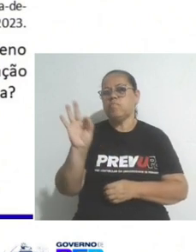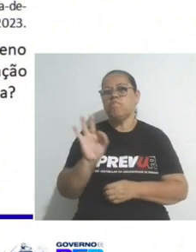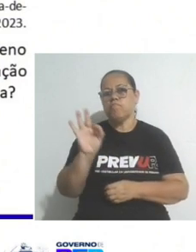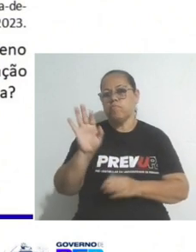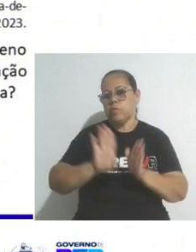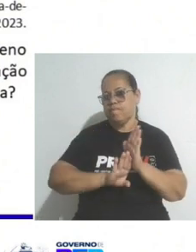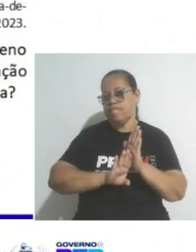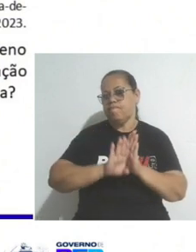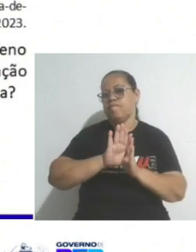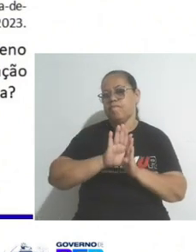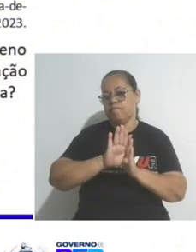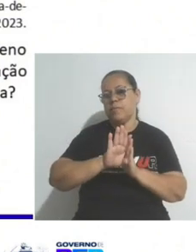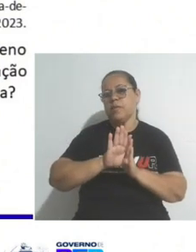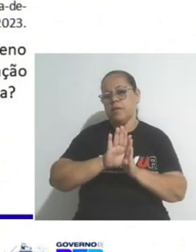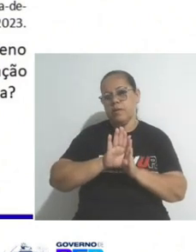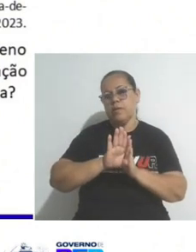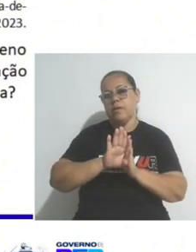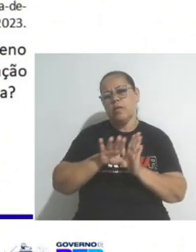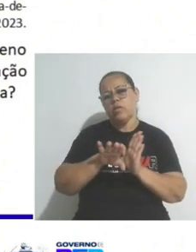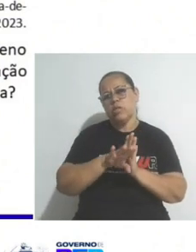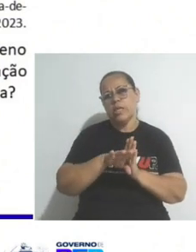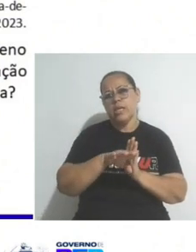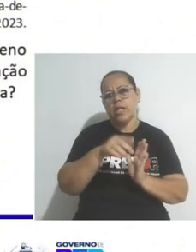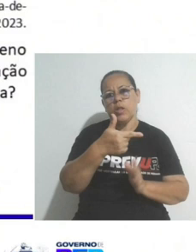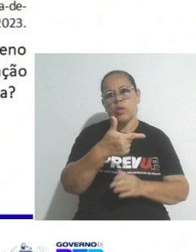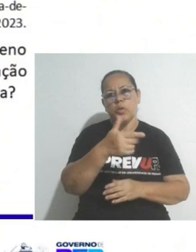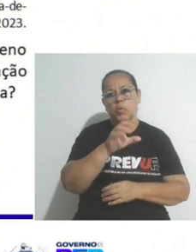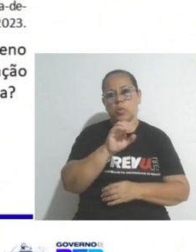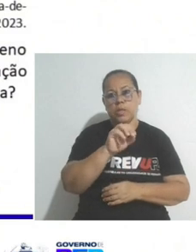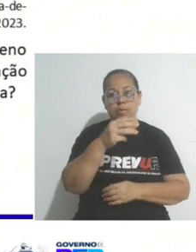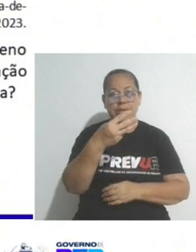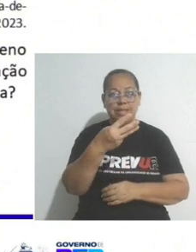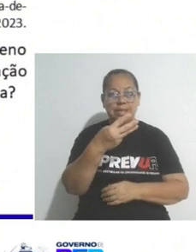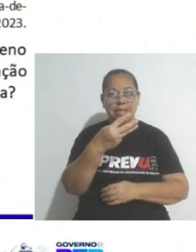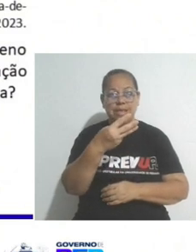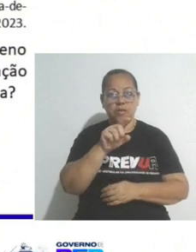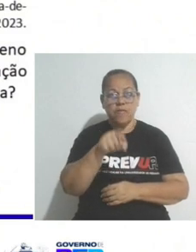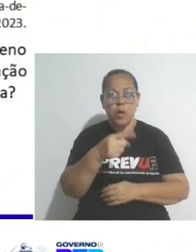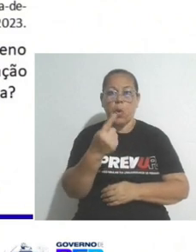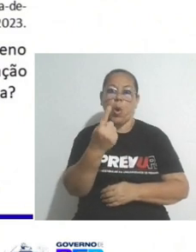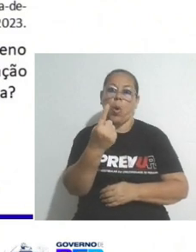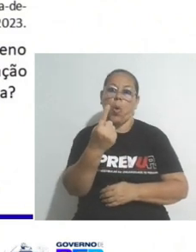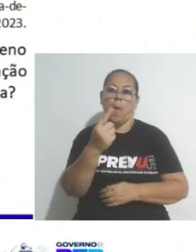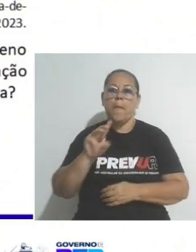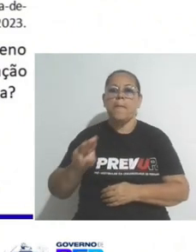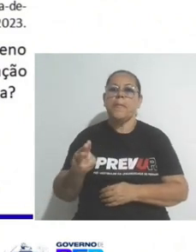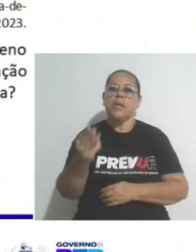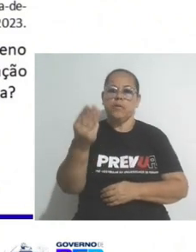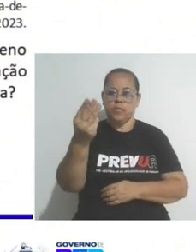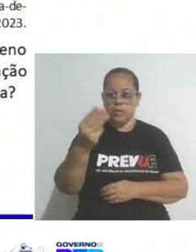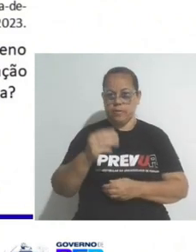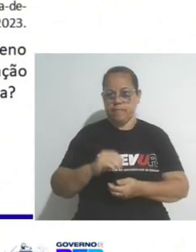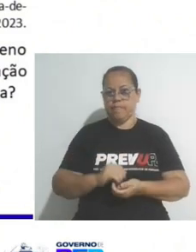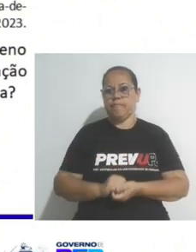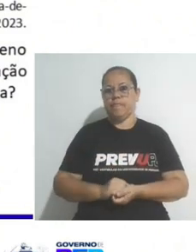% e chega a 203,1 milhões